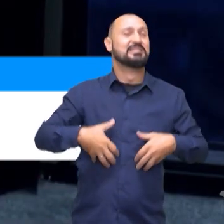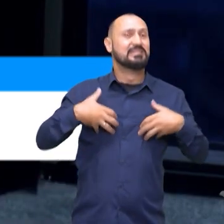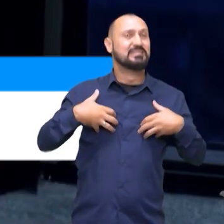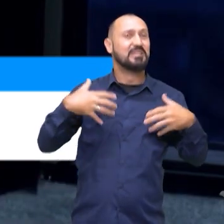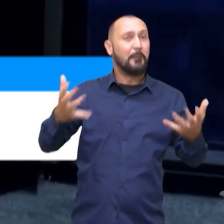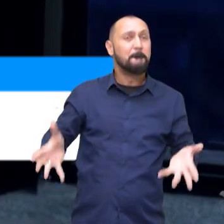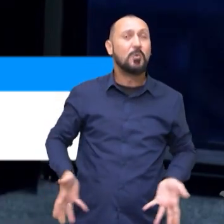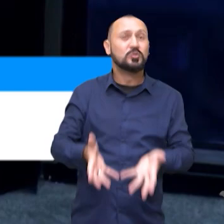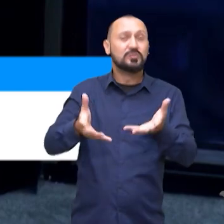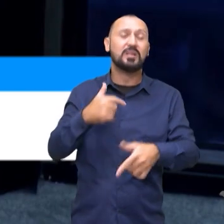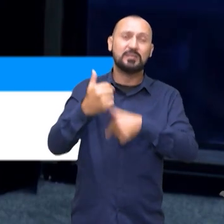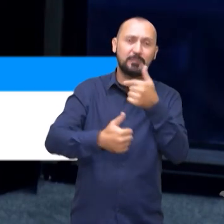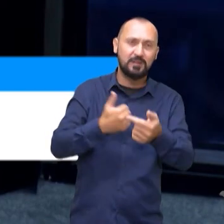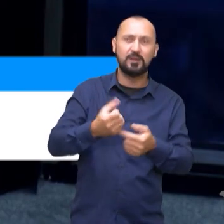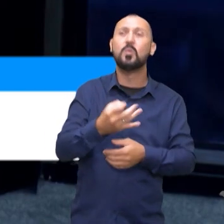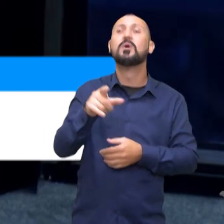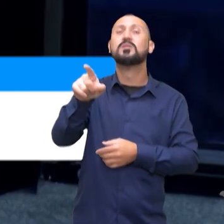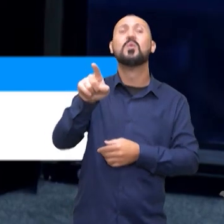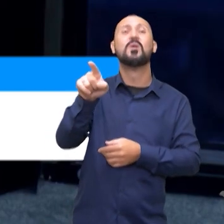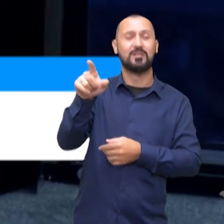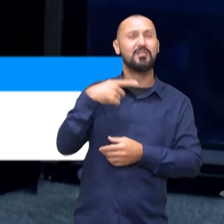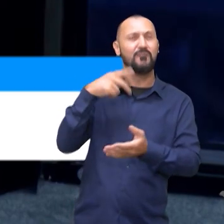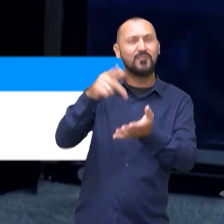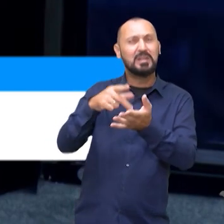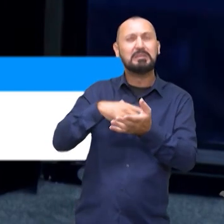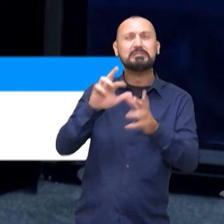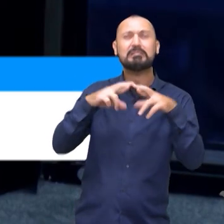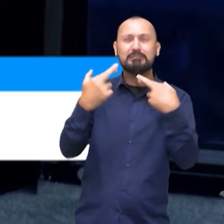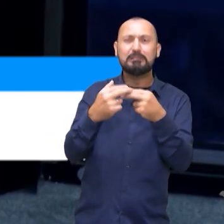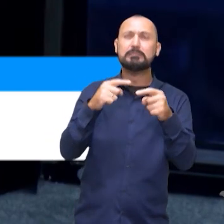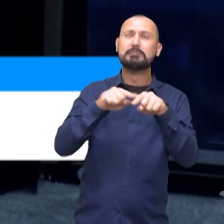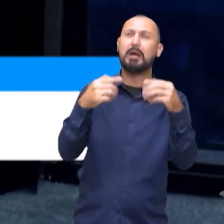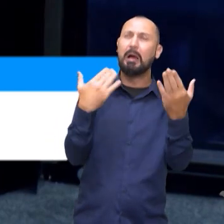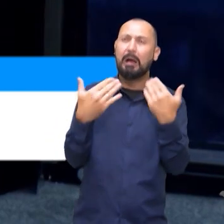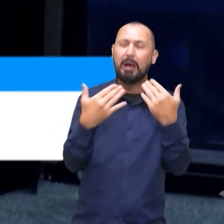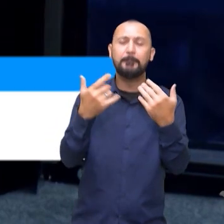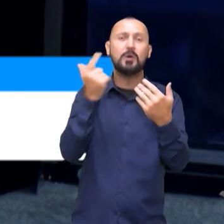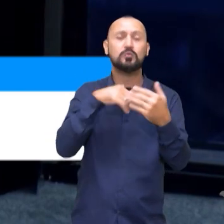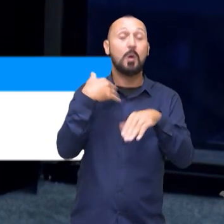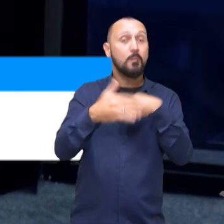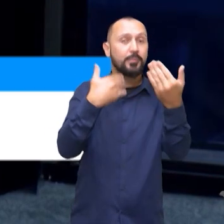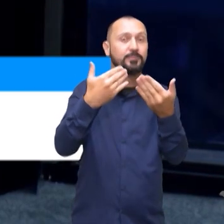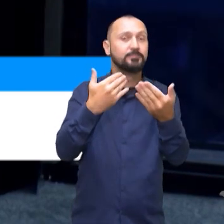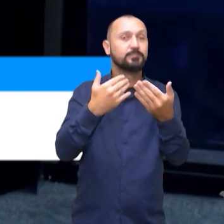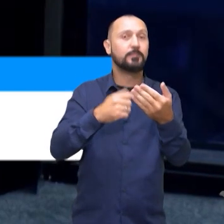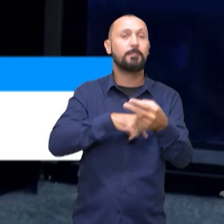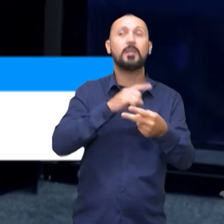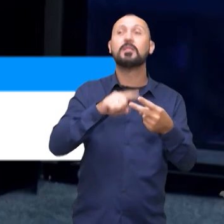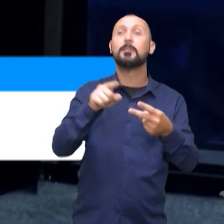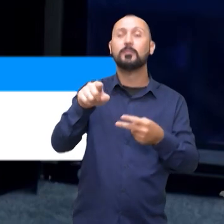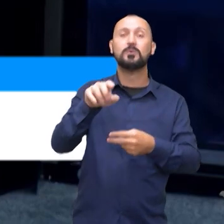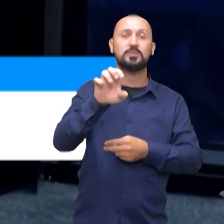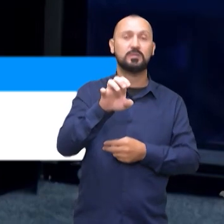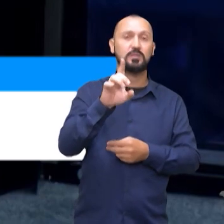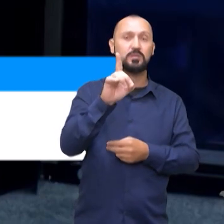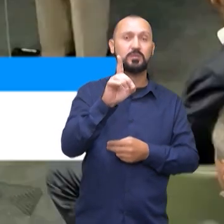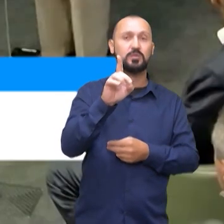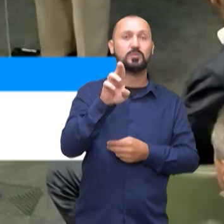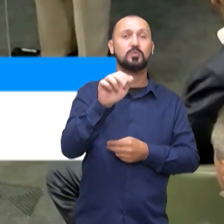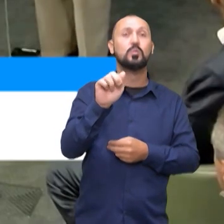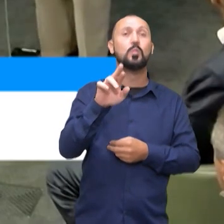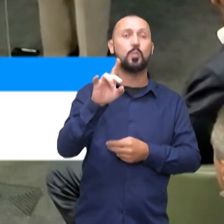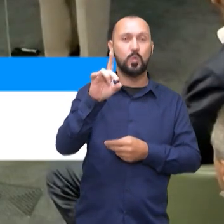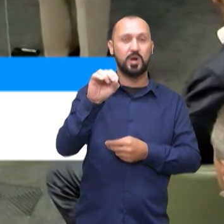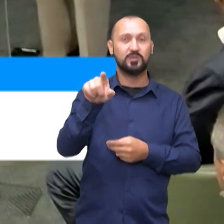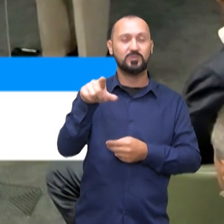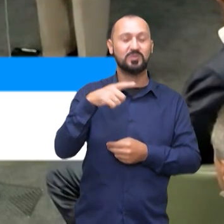continuar na vida pública. Tantas reuniões, né, Roberto, que nós tivemos para poder caminhar. E depois, Eduardo,